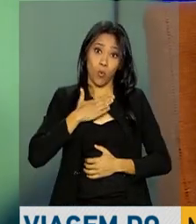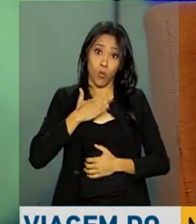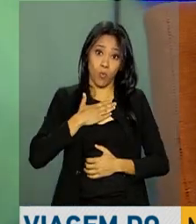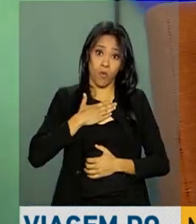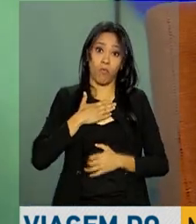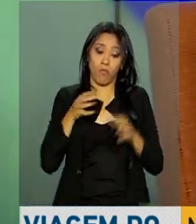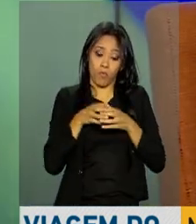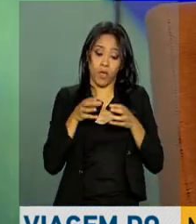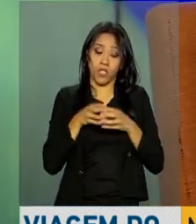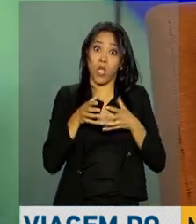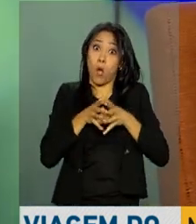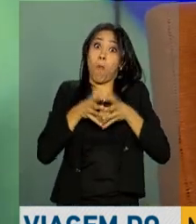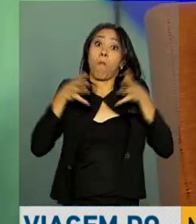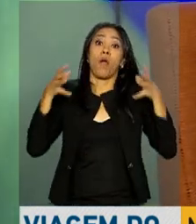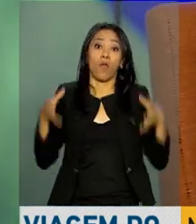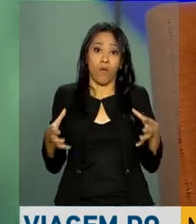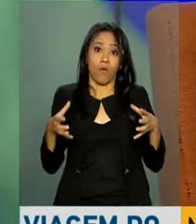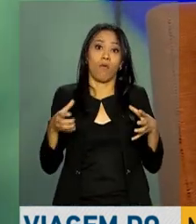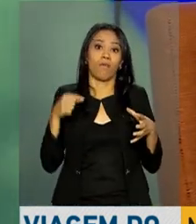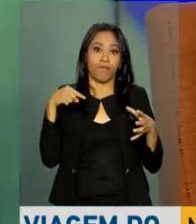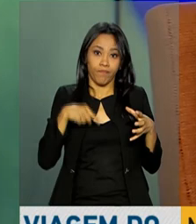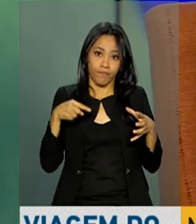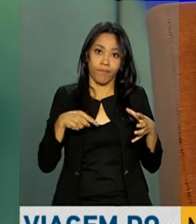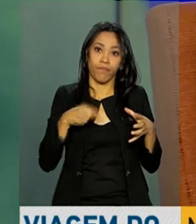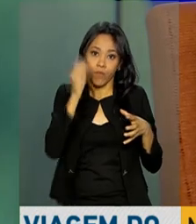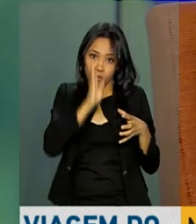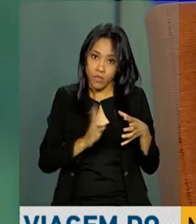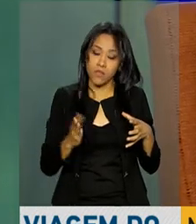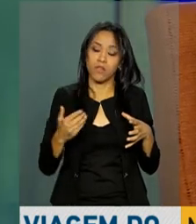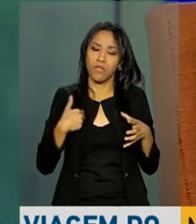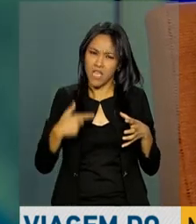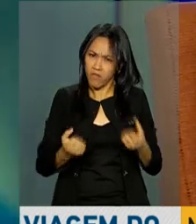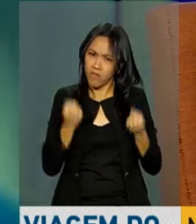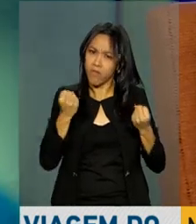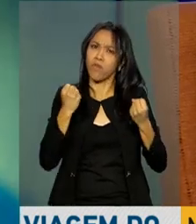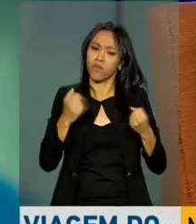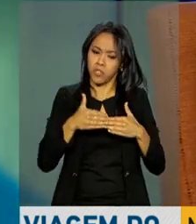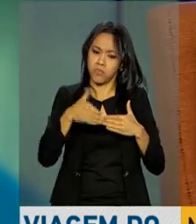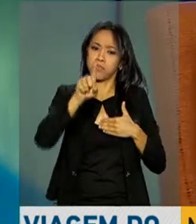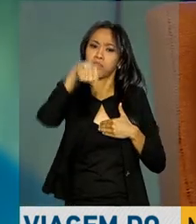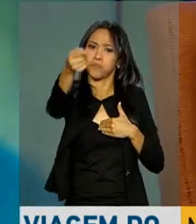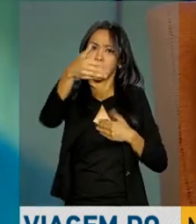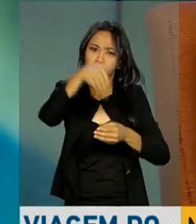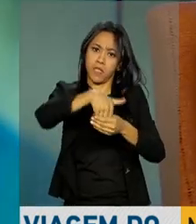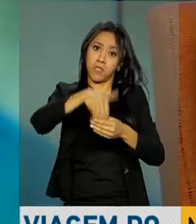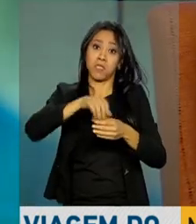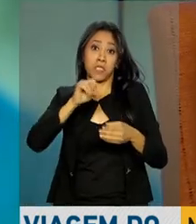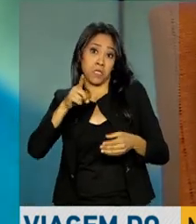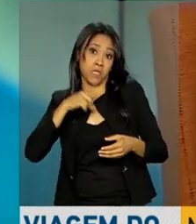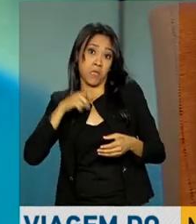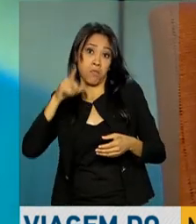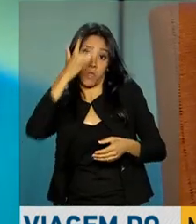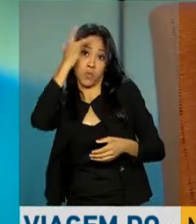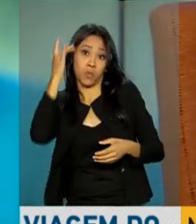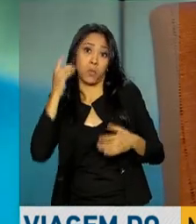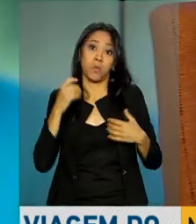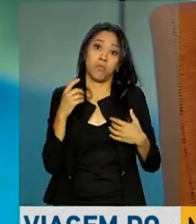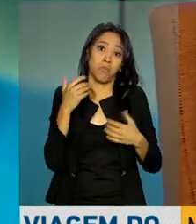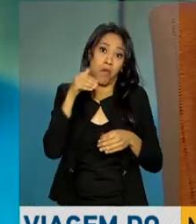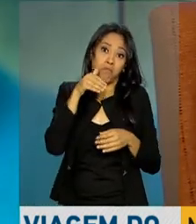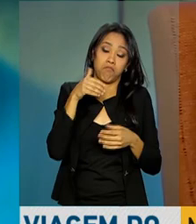na verdade, ele vai ter uma presença muito significativa, muito forte das eleições. Agora, se vai ter candidato ou não, eu